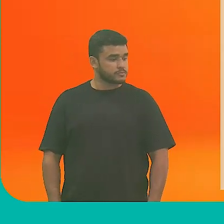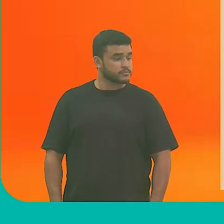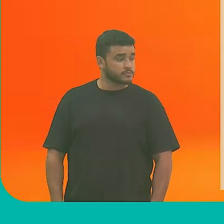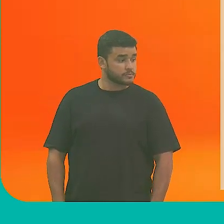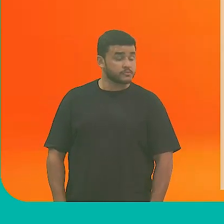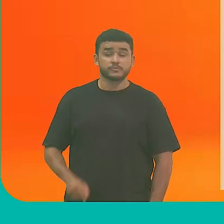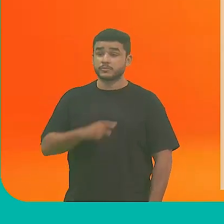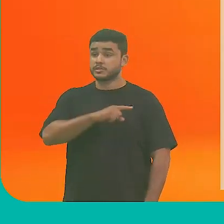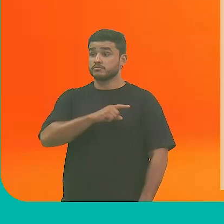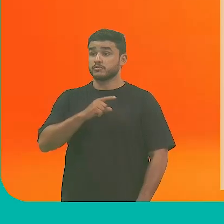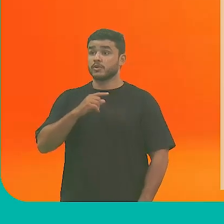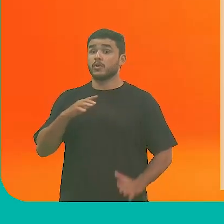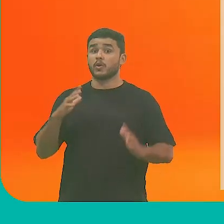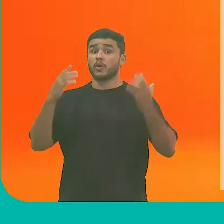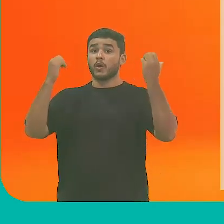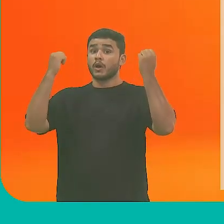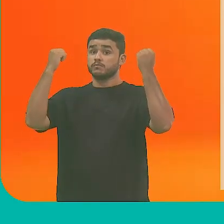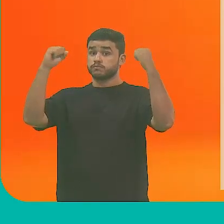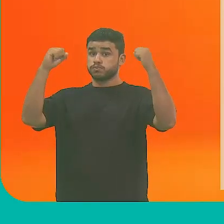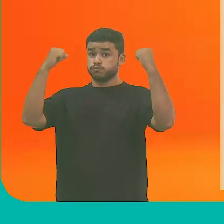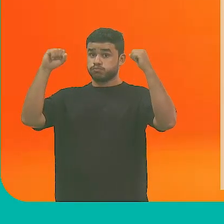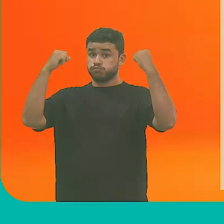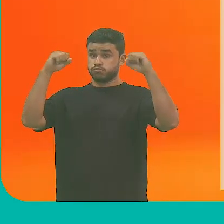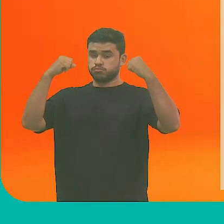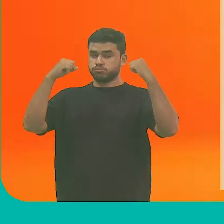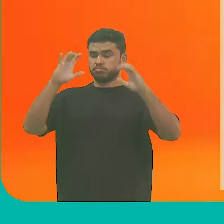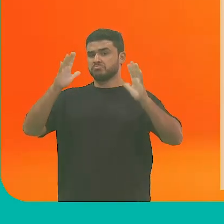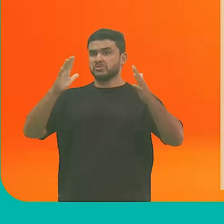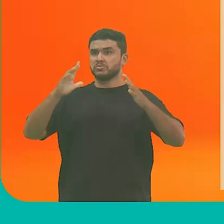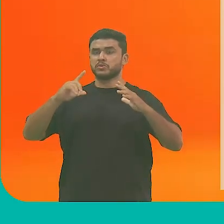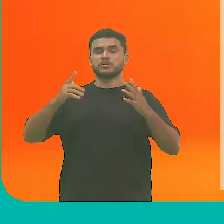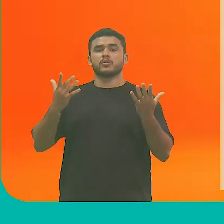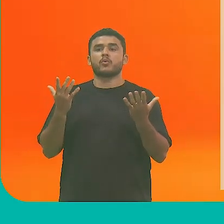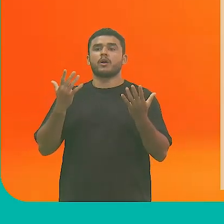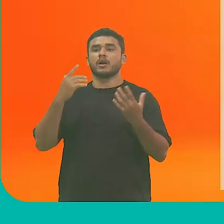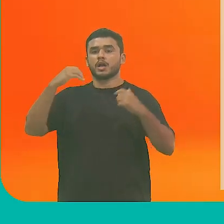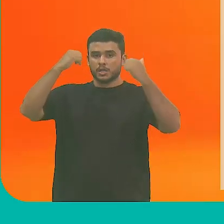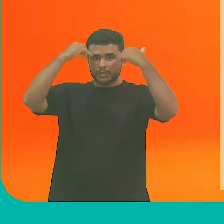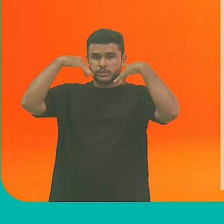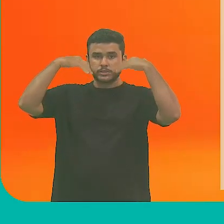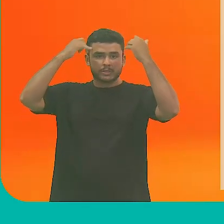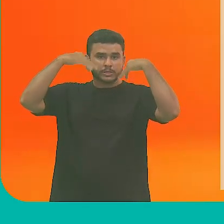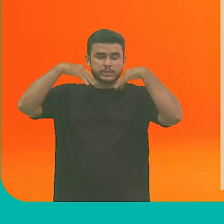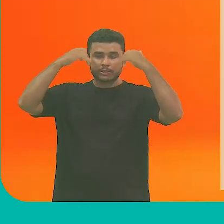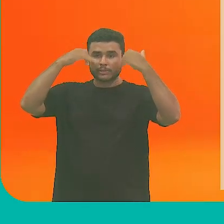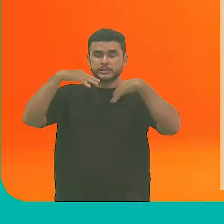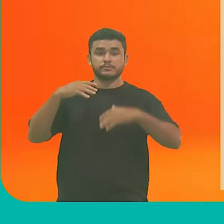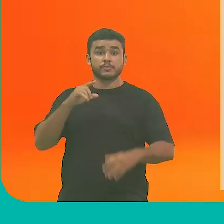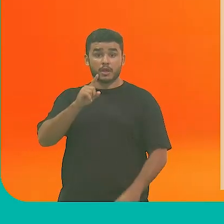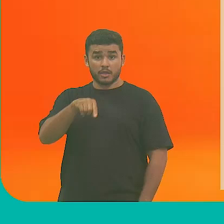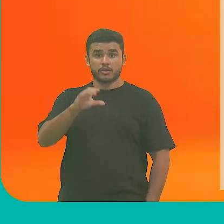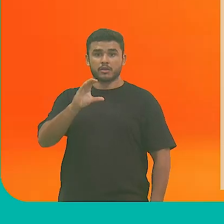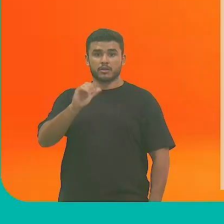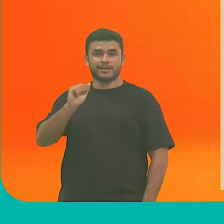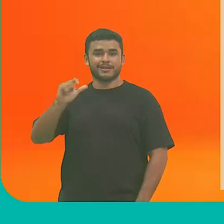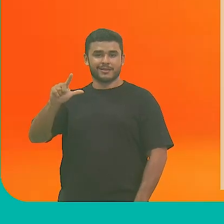de atividade quando são exercidas algumas atividades domésticas,